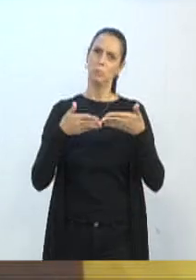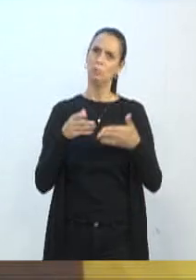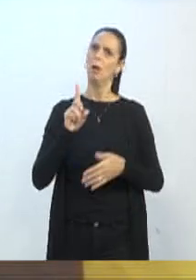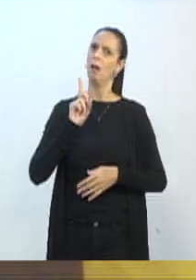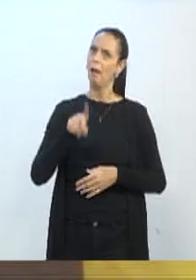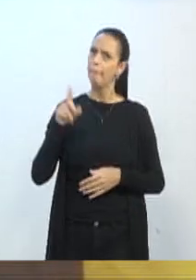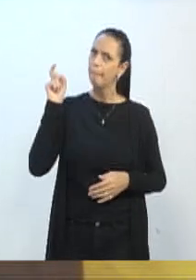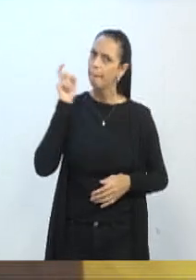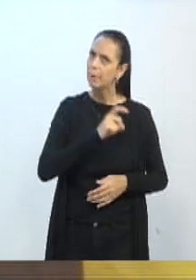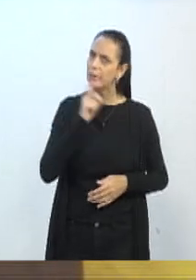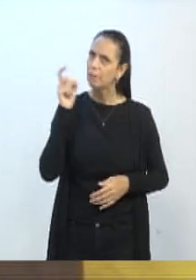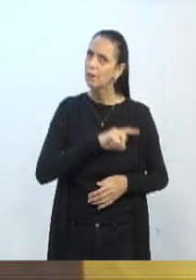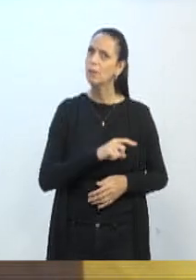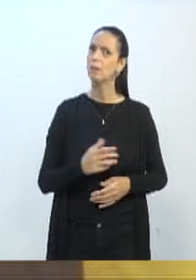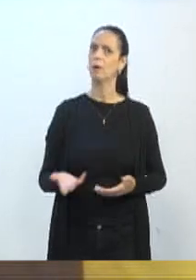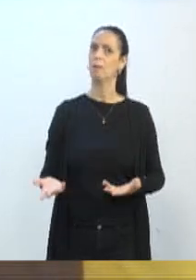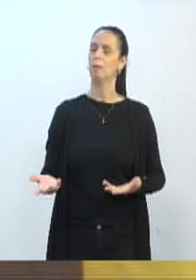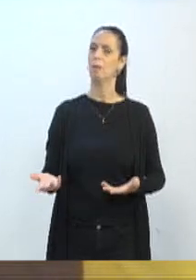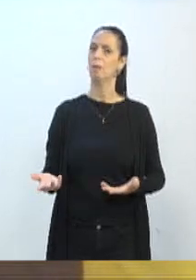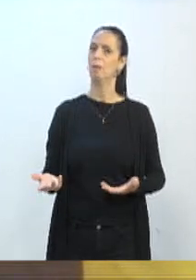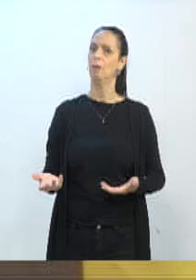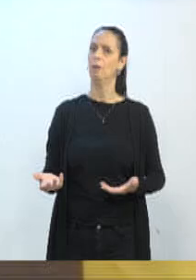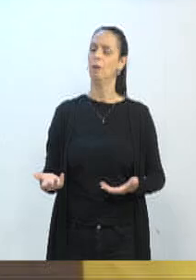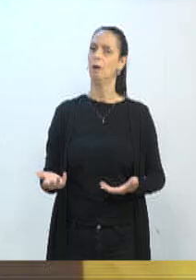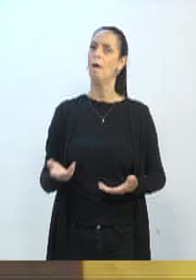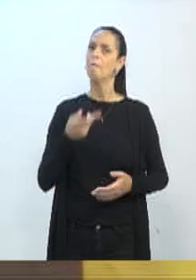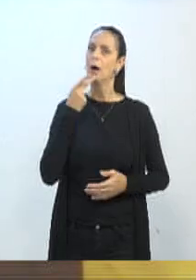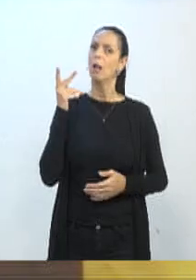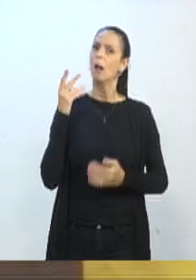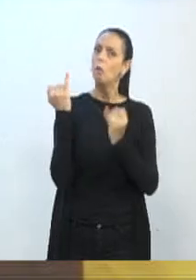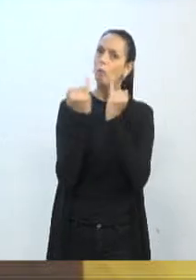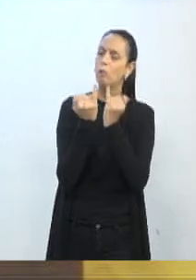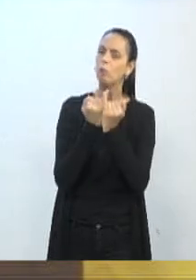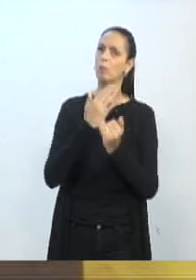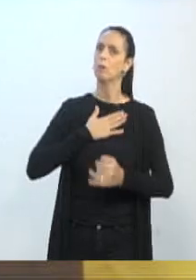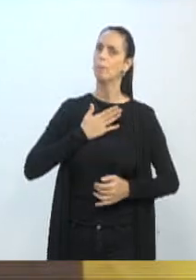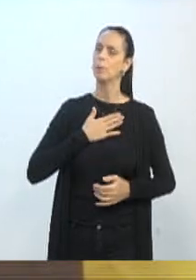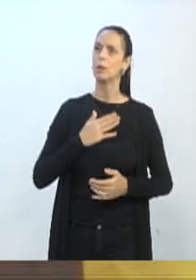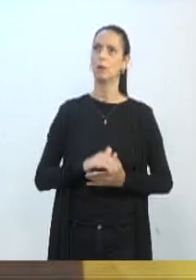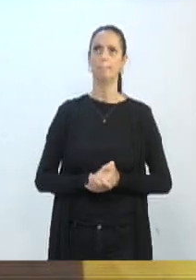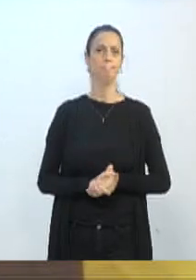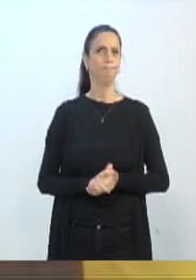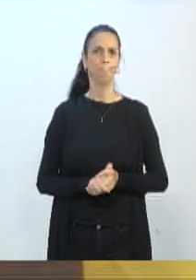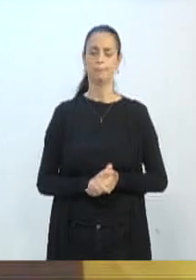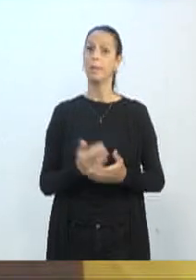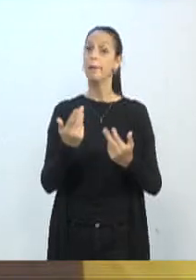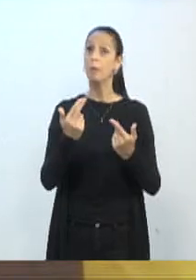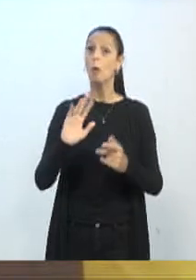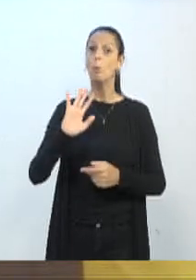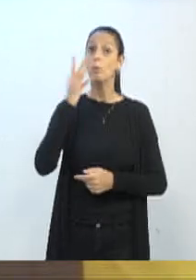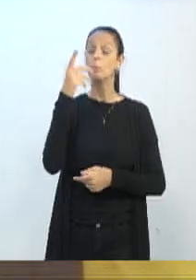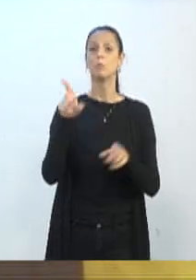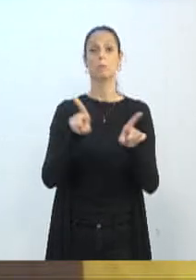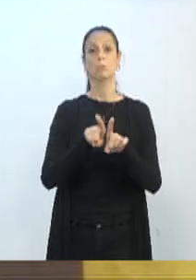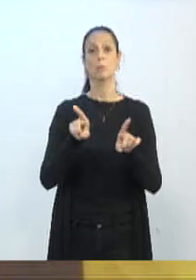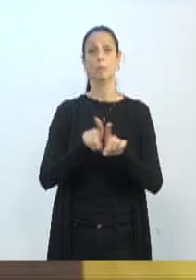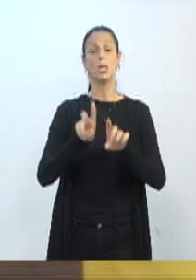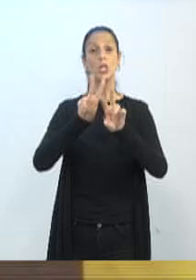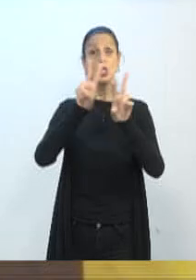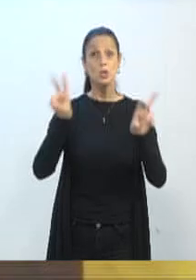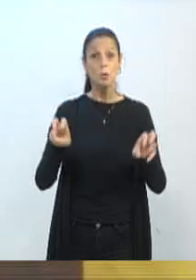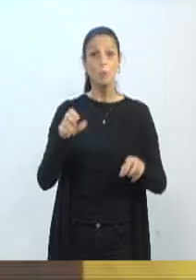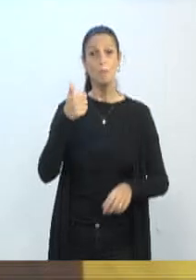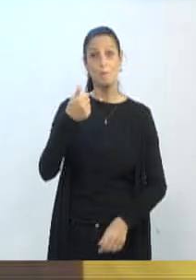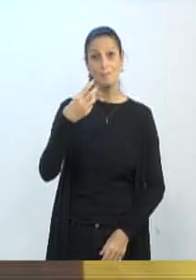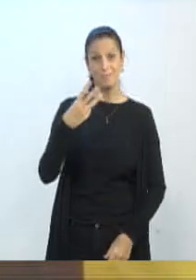não é verdade também quer aqui relatar uma situação a mesma situação Presidente correlação ao décimo